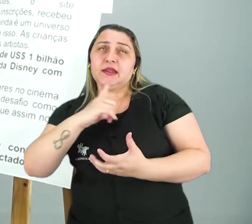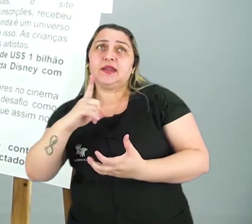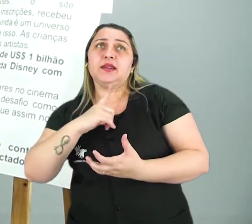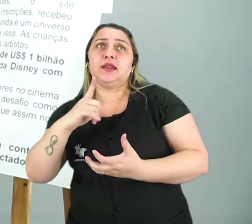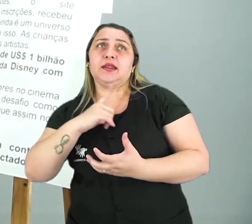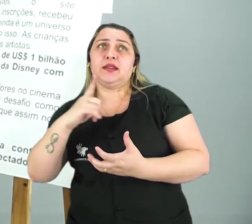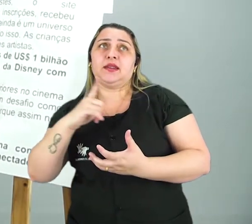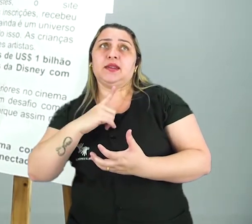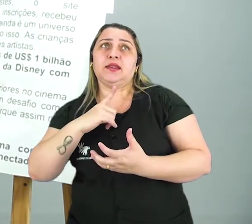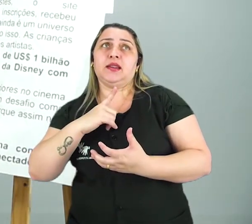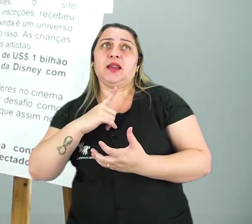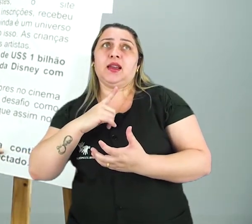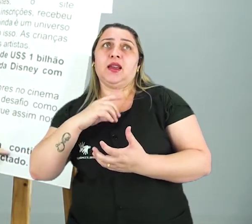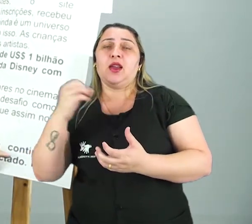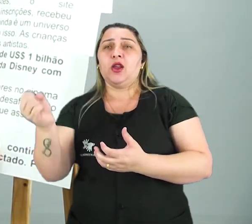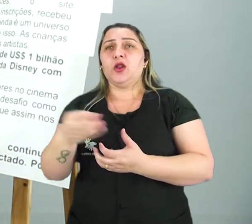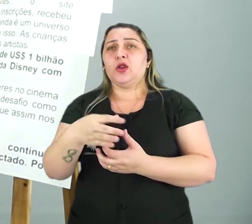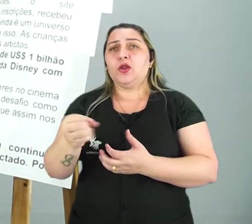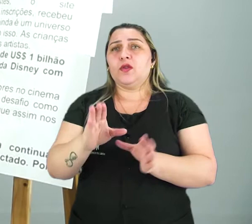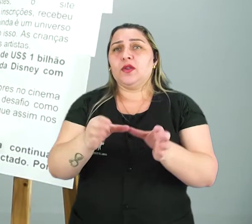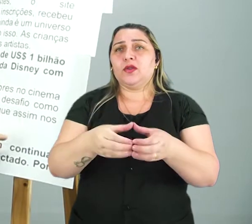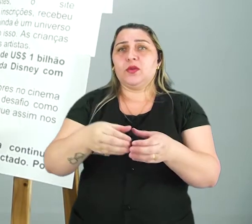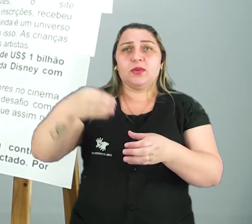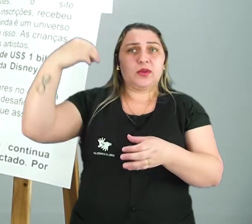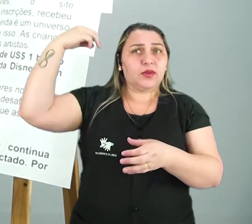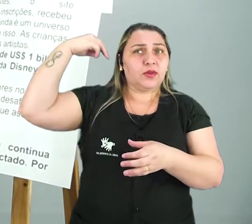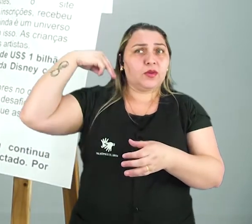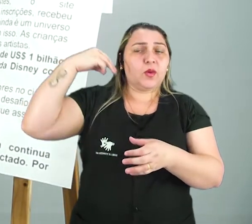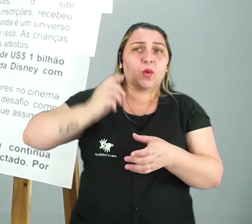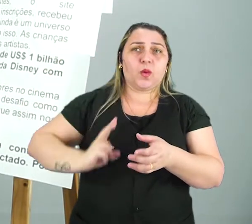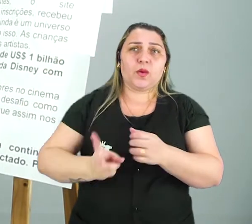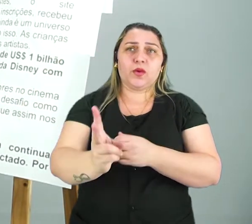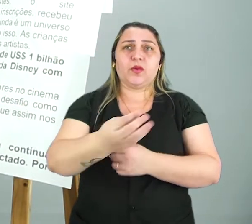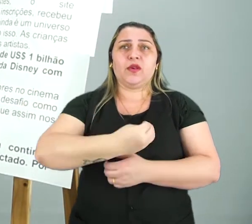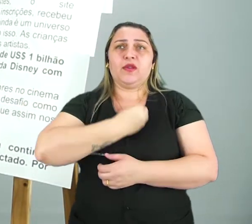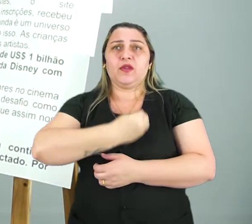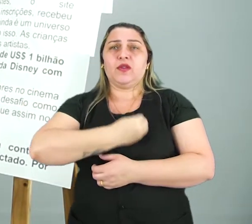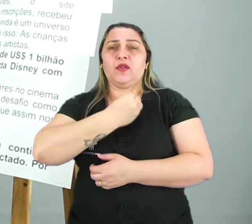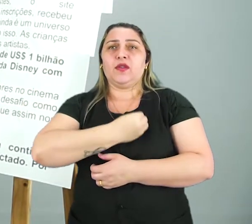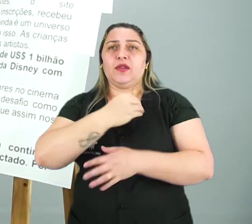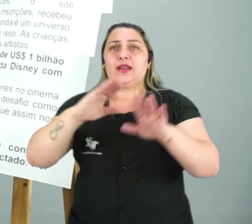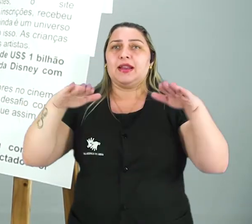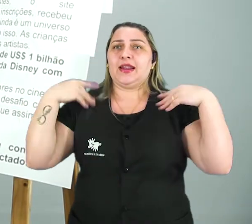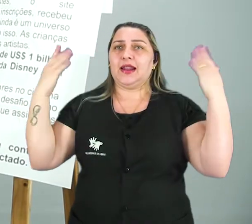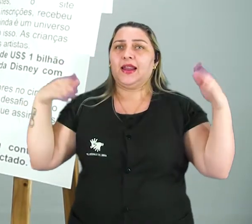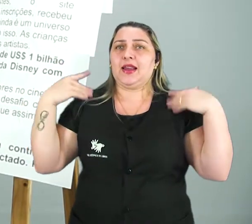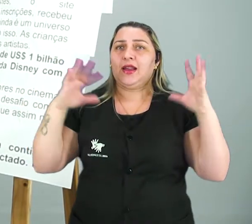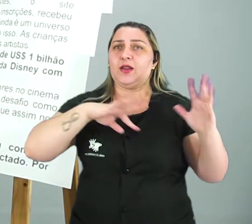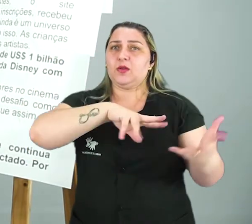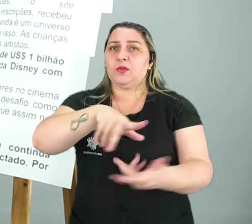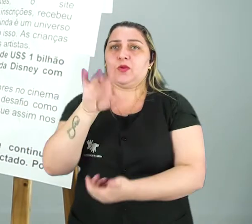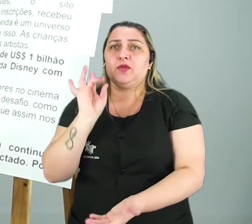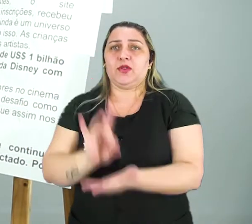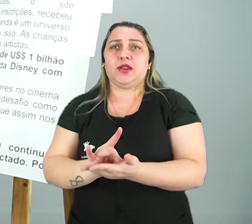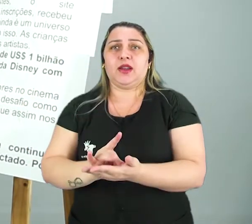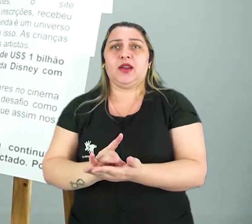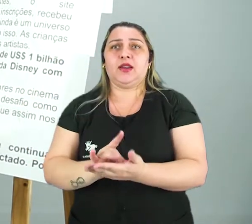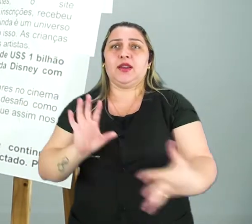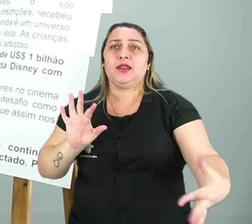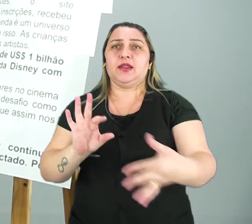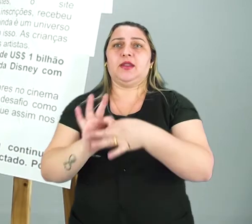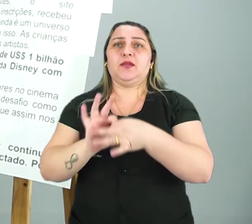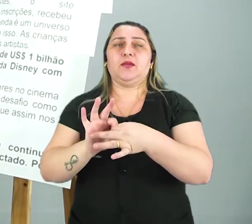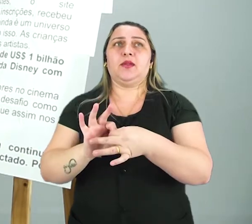por atualizações e a turma continua vivendo suas aventuras em um mundo real e não